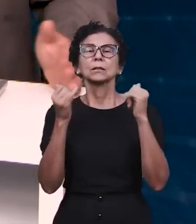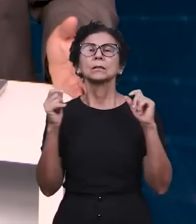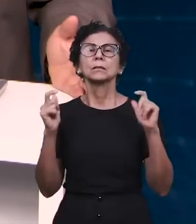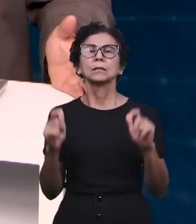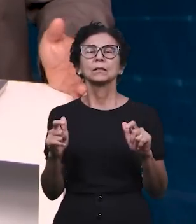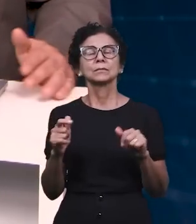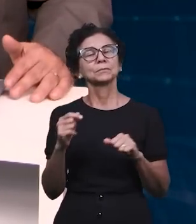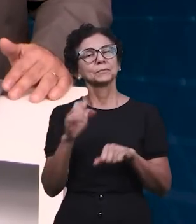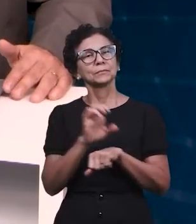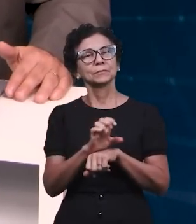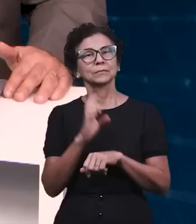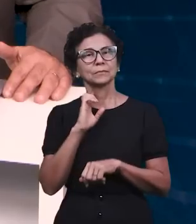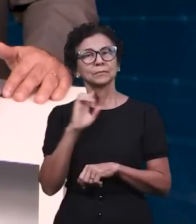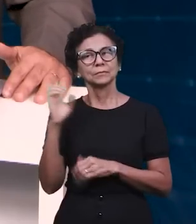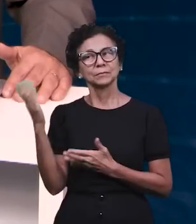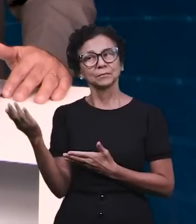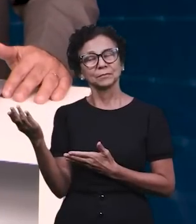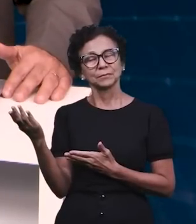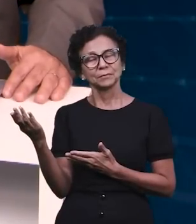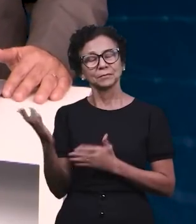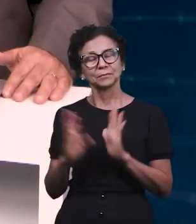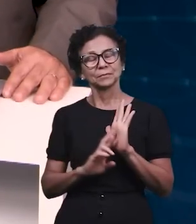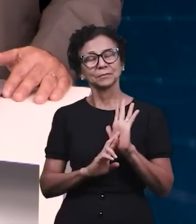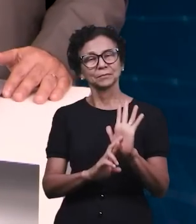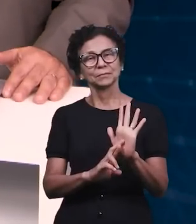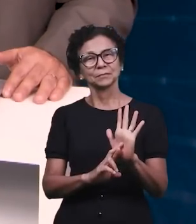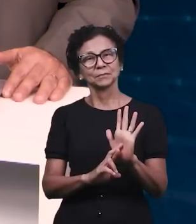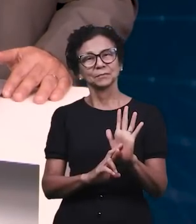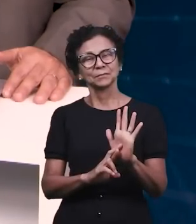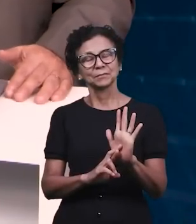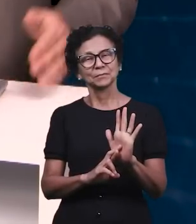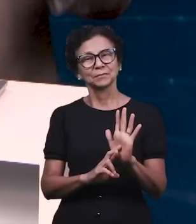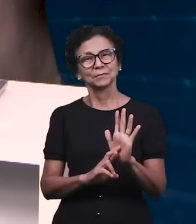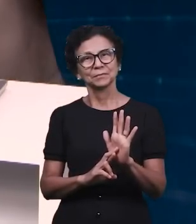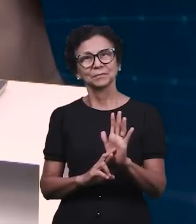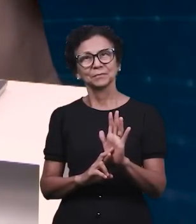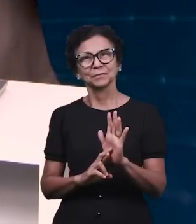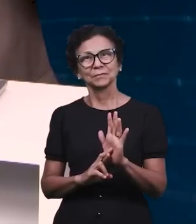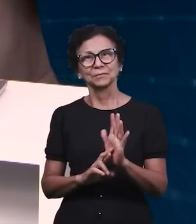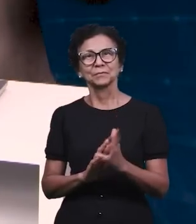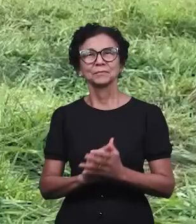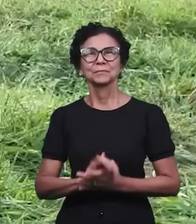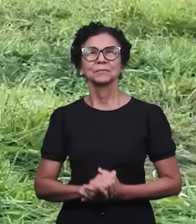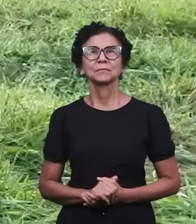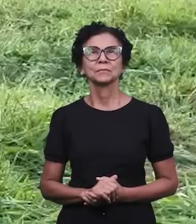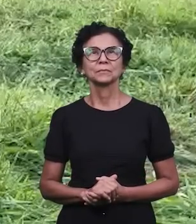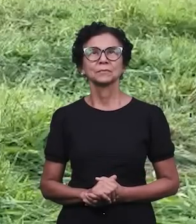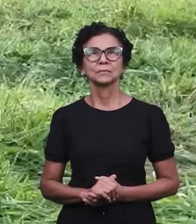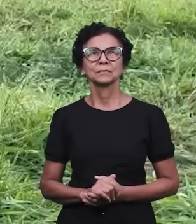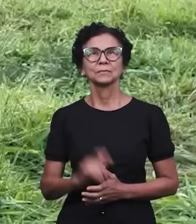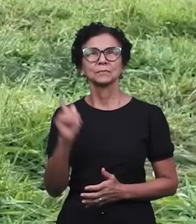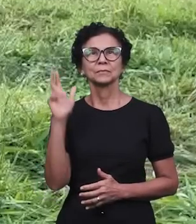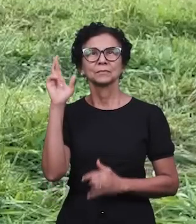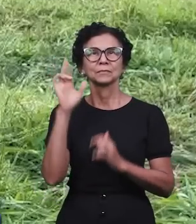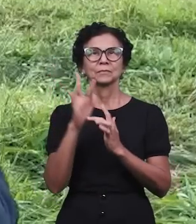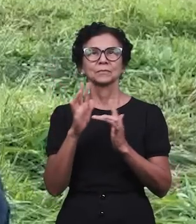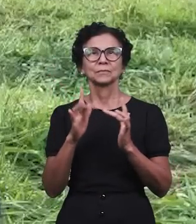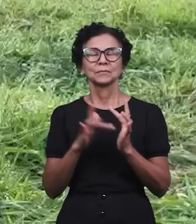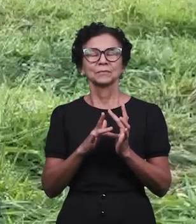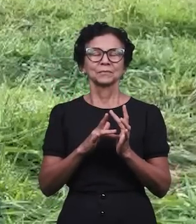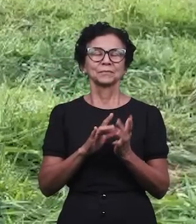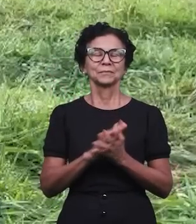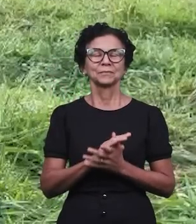onde? Minas Gerais, com o nosso companheiro, nosso correspondente Marcelo Rosa. Marcelo, agora é com você. A paz do Senhor Jesus, irmão